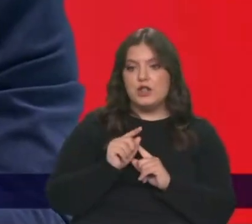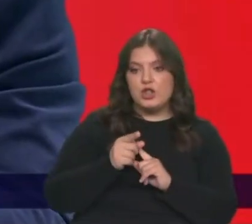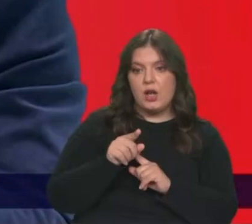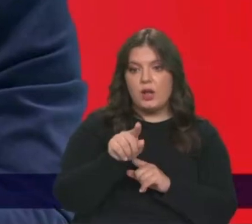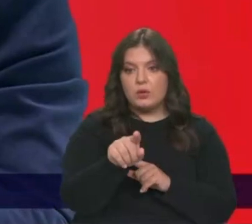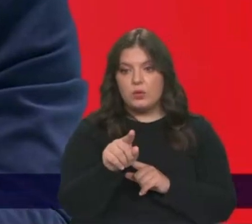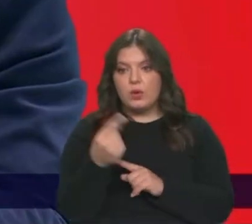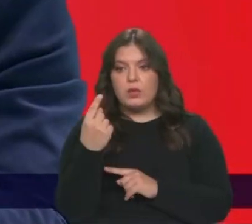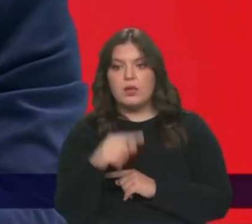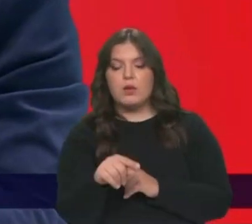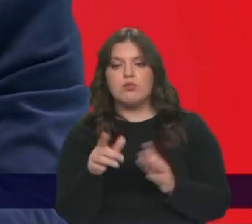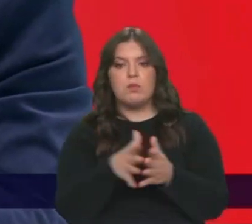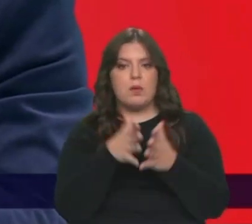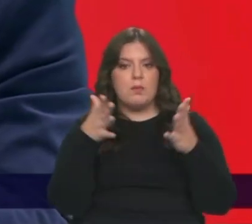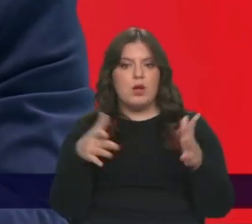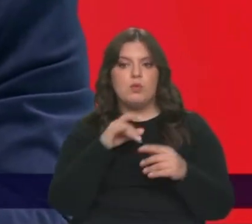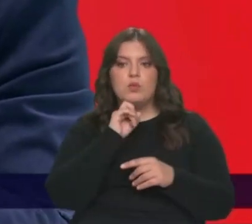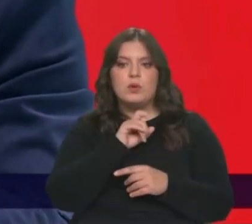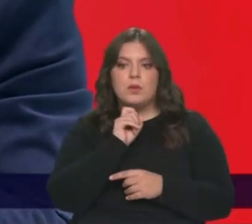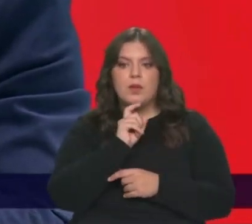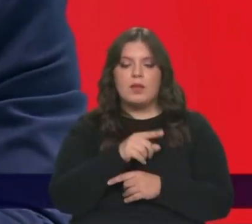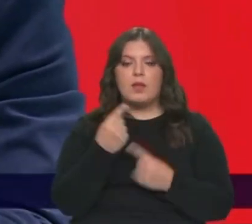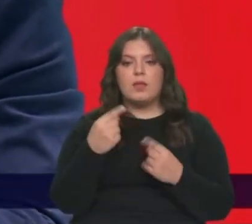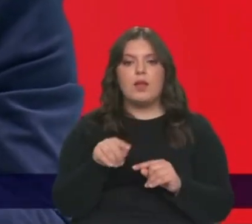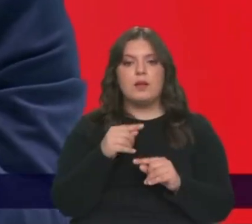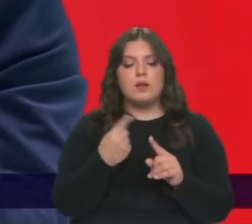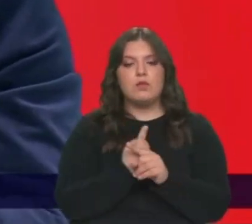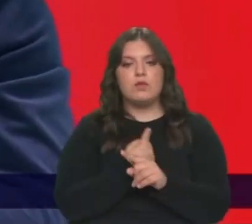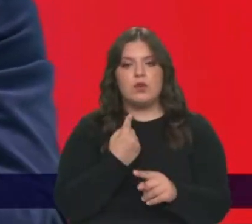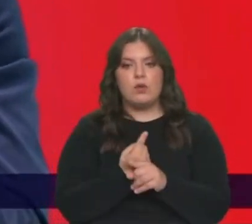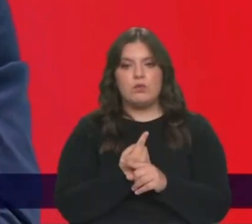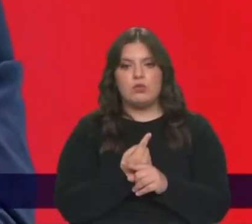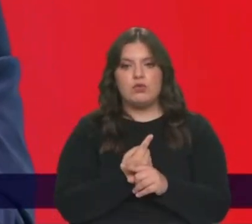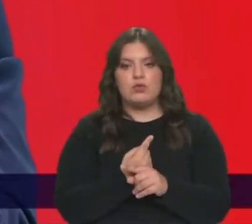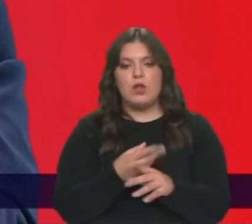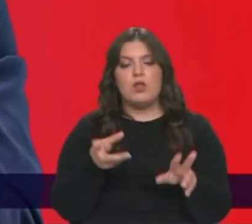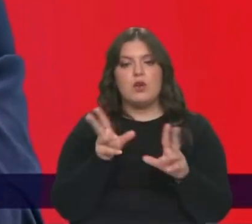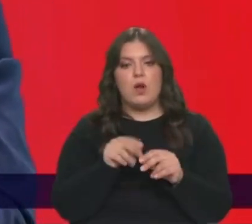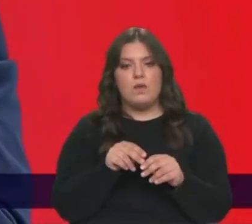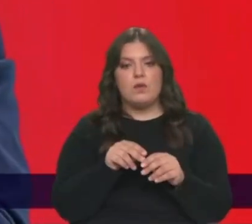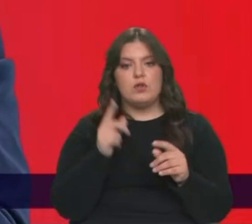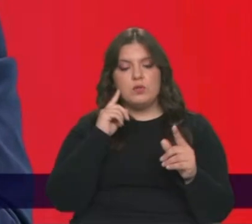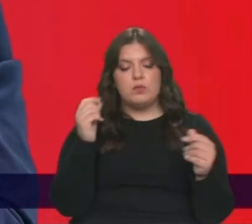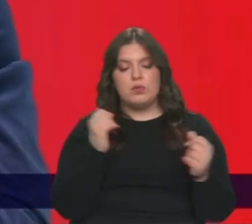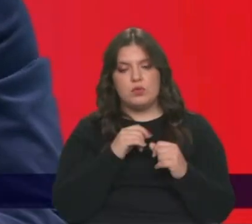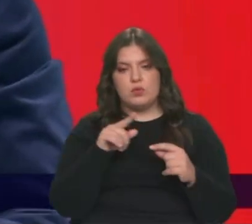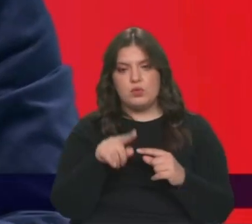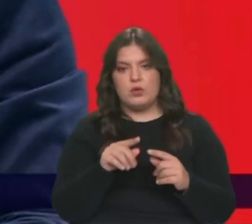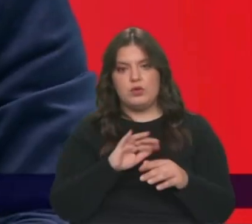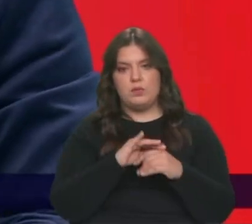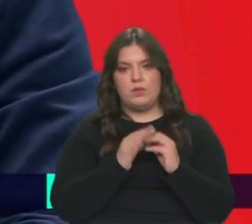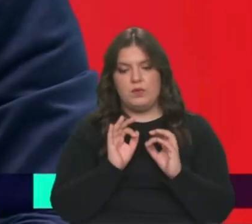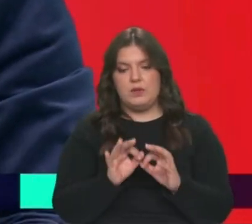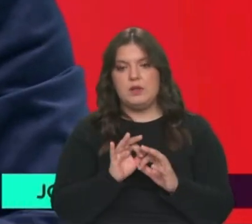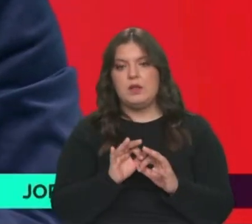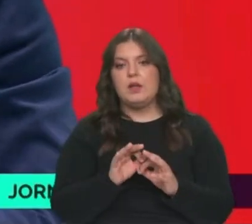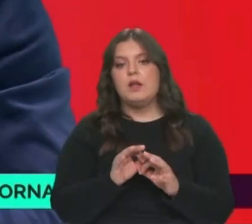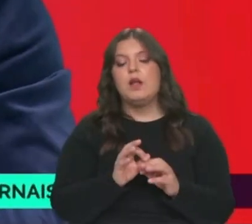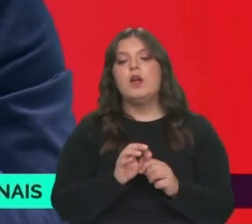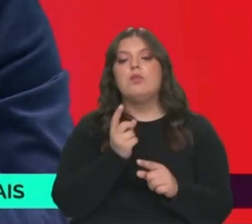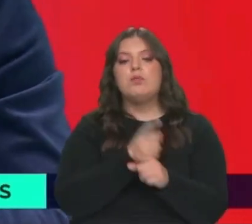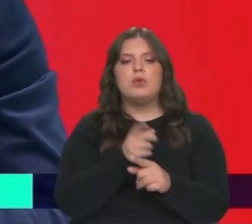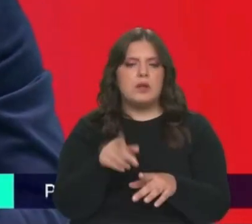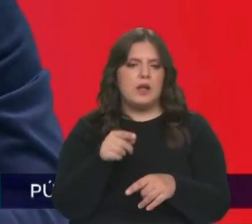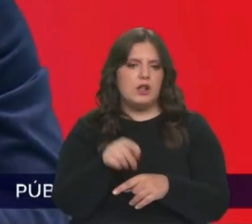temos uma muito maior probabilidade de termos fenómenos de novas explosões à superfície das estrelas. Por que razão é que isto